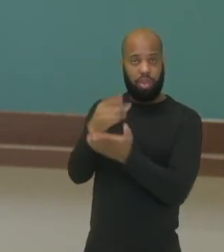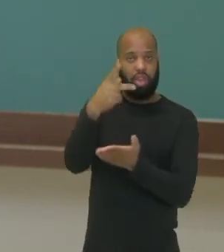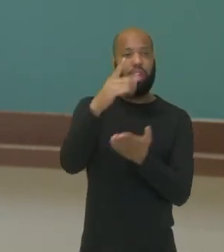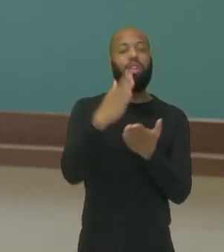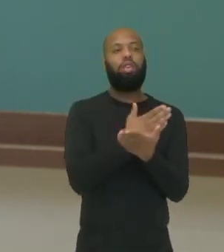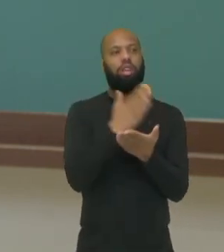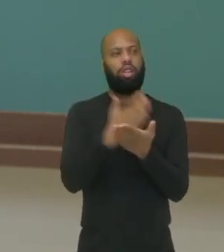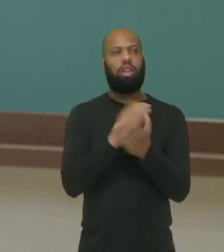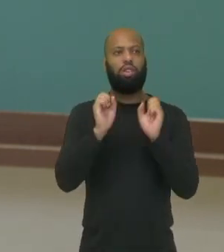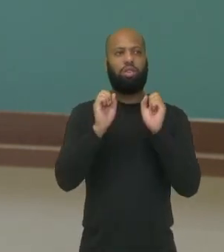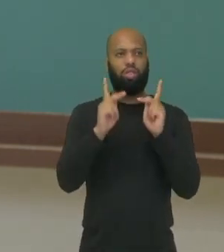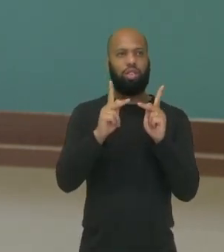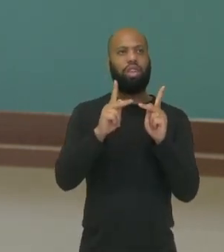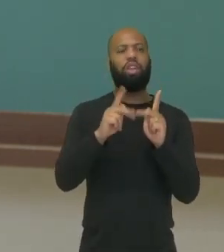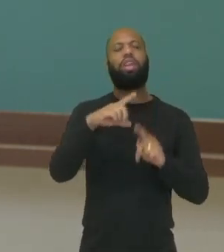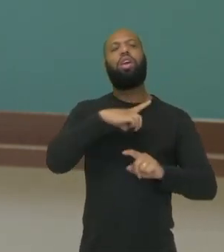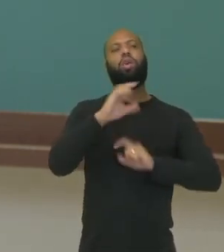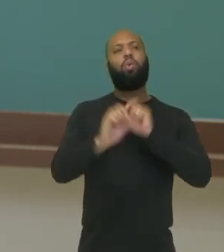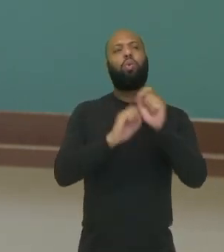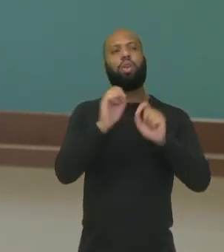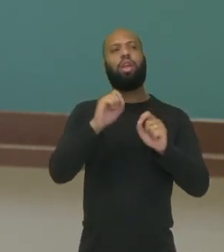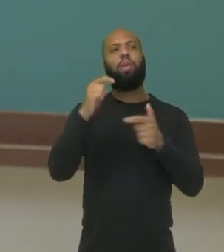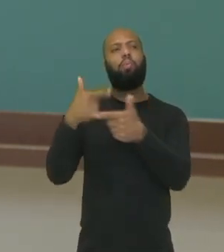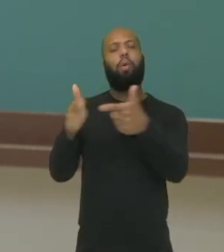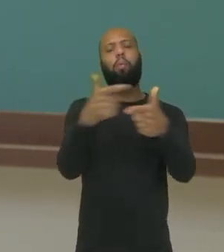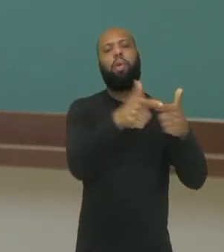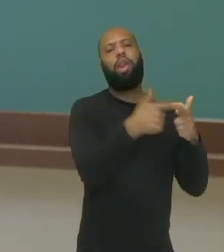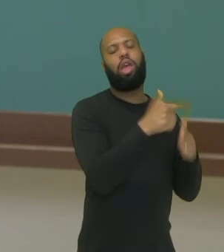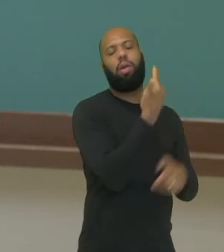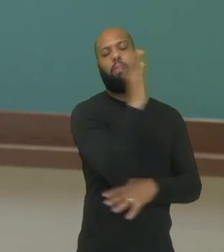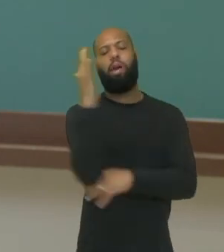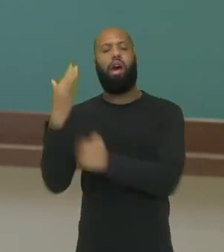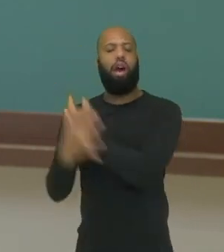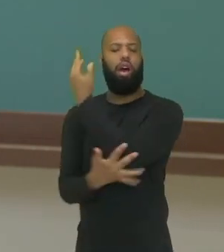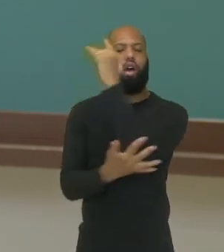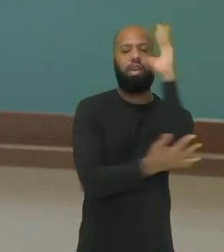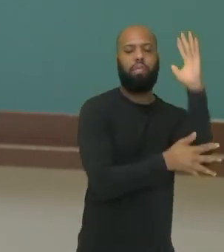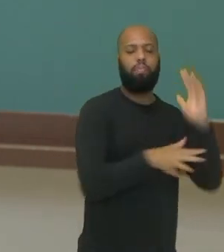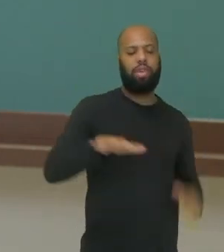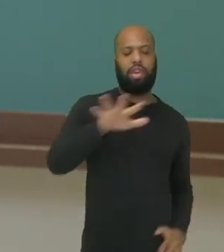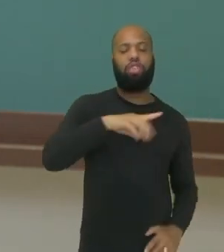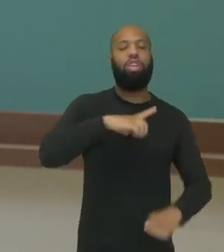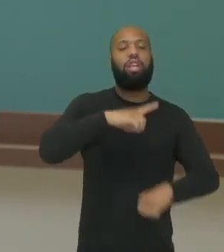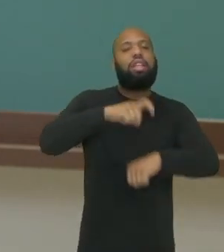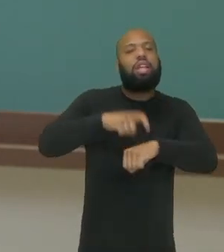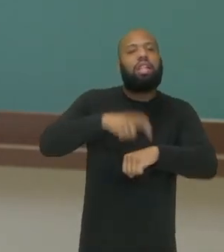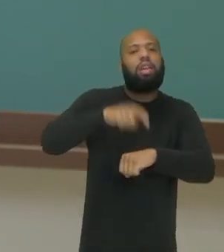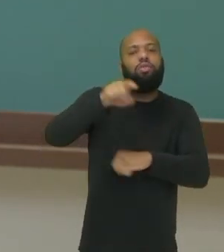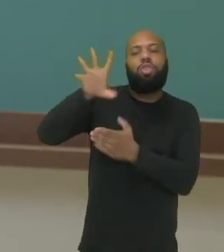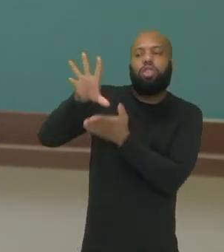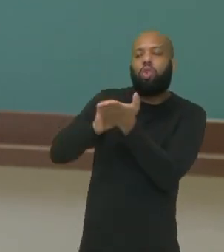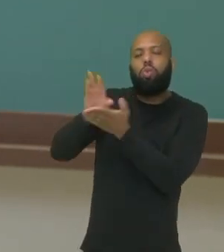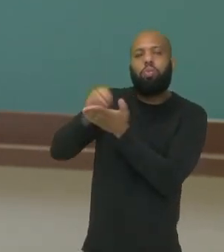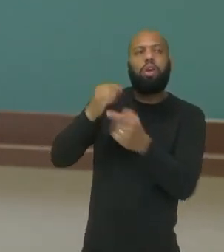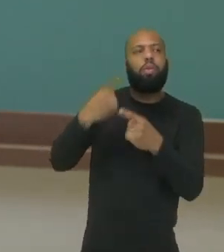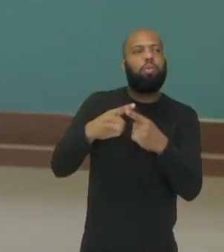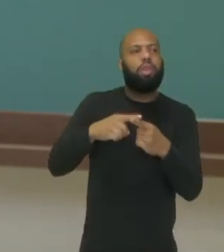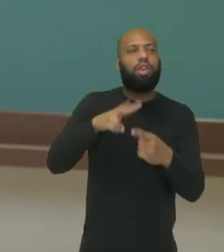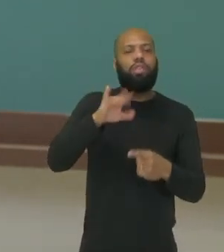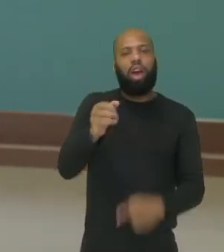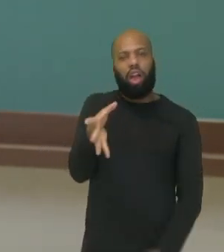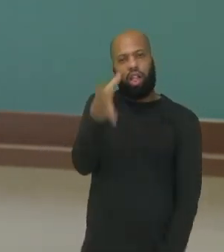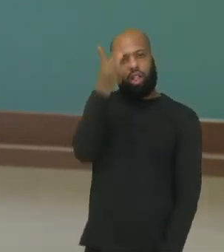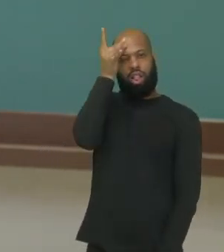né? Falando aqui sobre os problemas ambientais. Eu vou dar um tempinho para você copiar, porque isso aqui vai